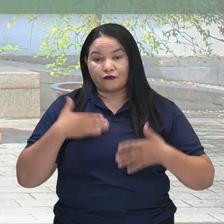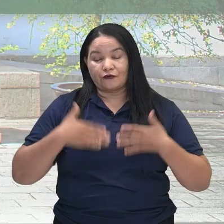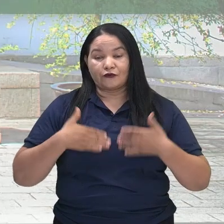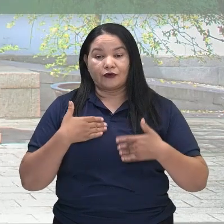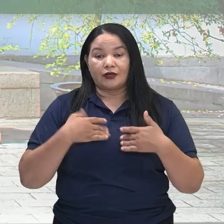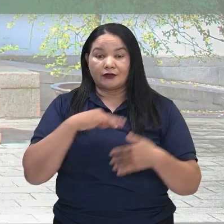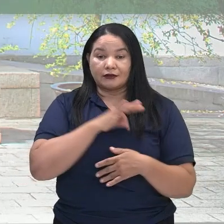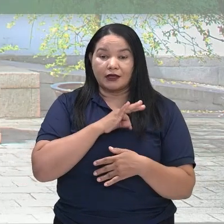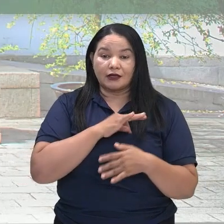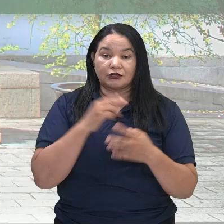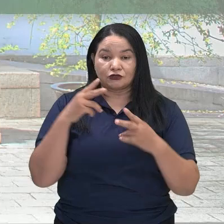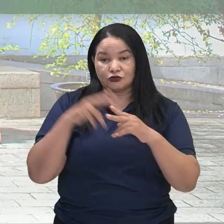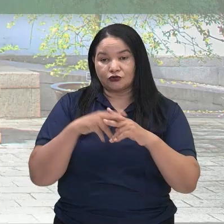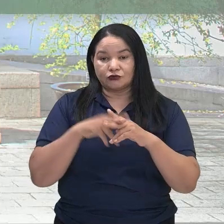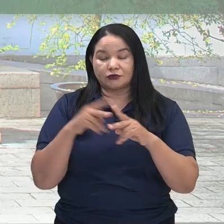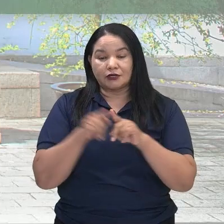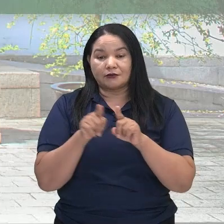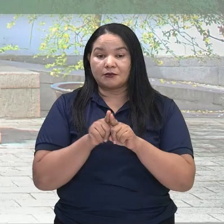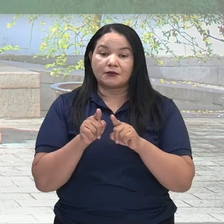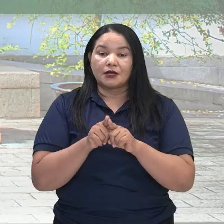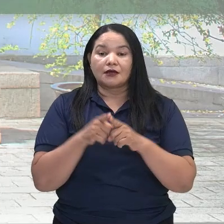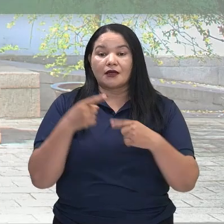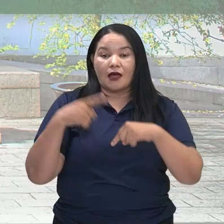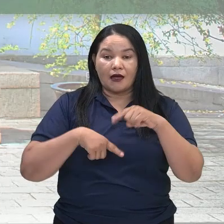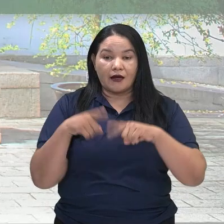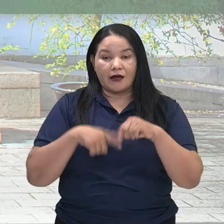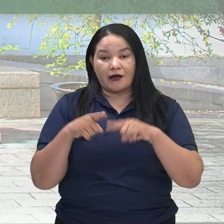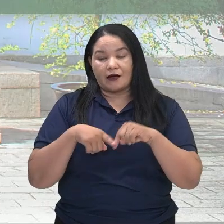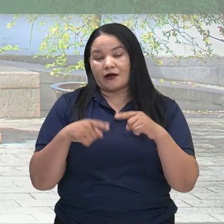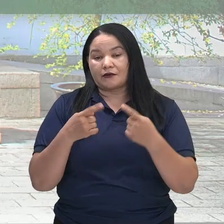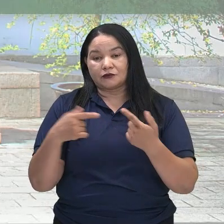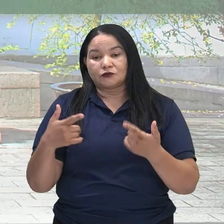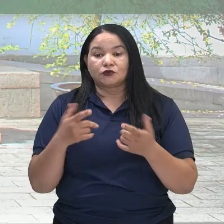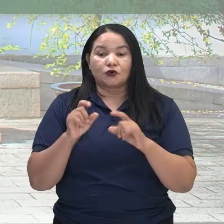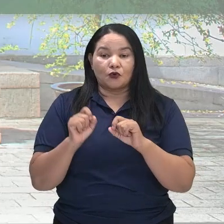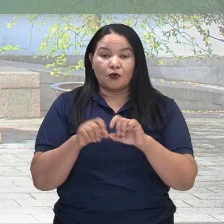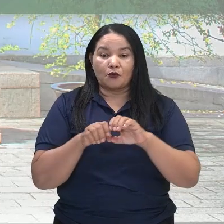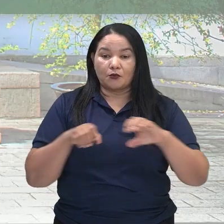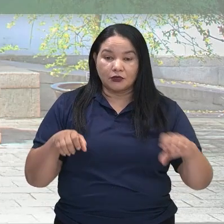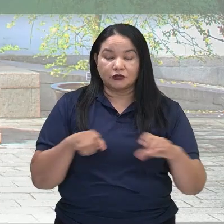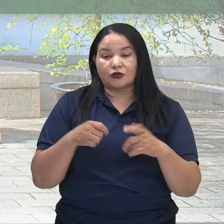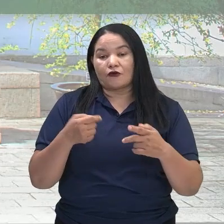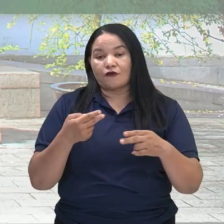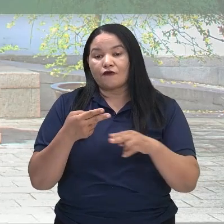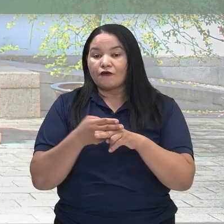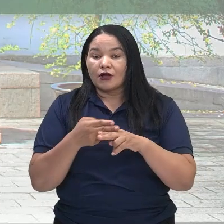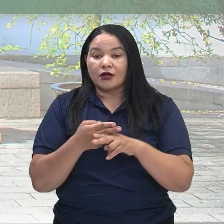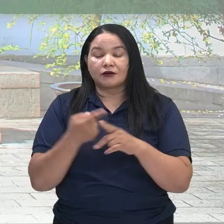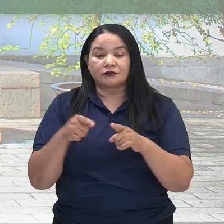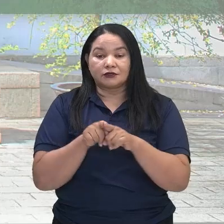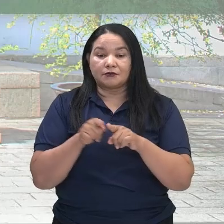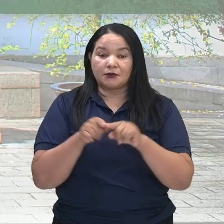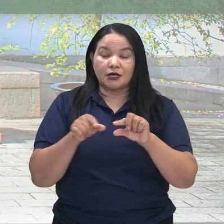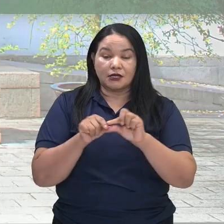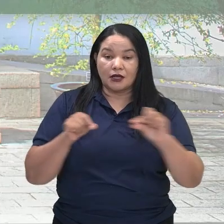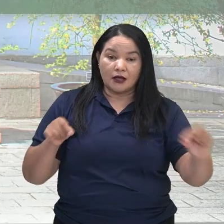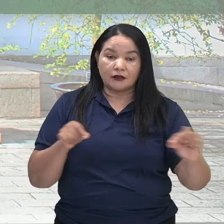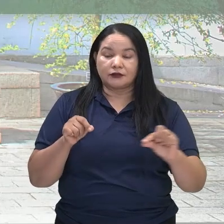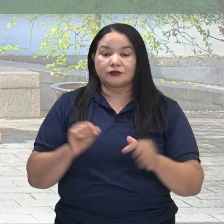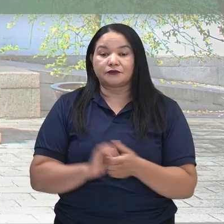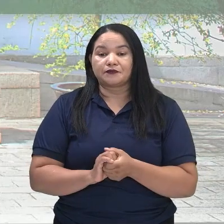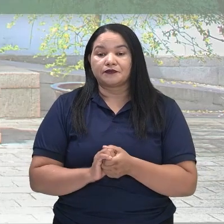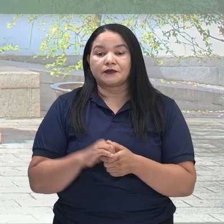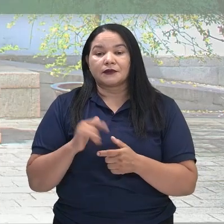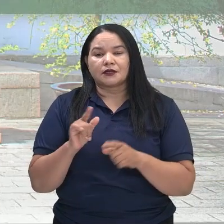de luta e armas tradicionais chinesas, como o bastão, o facão e a lança. Além disso, a